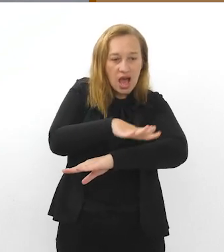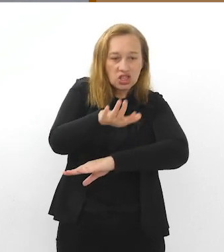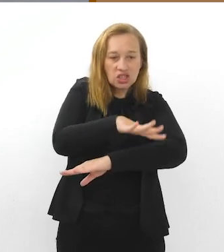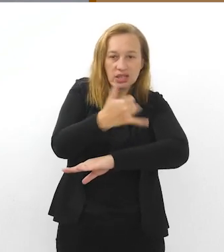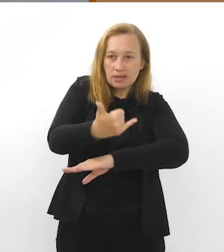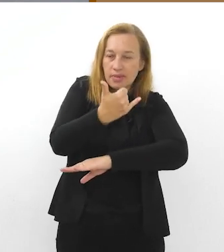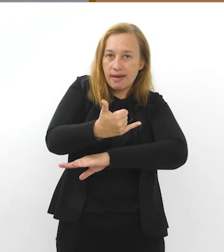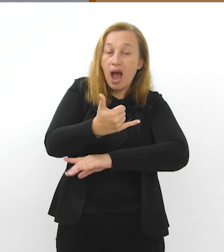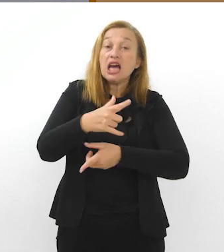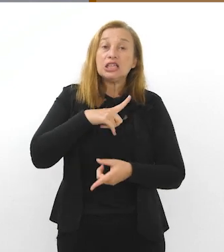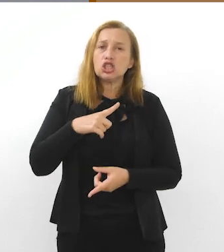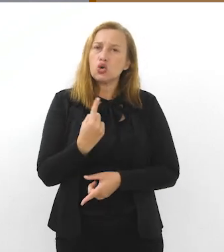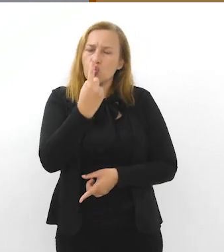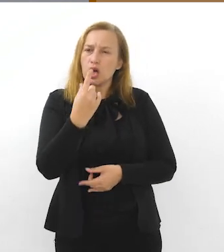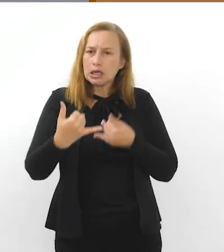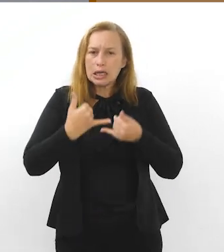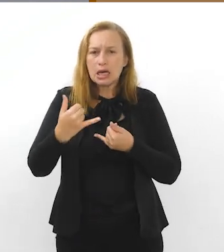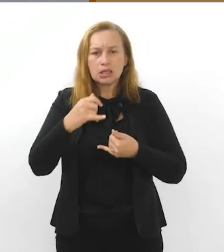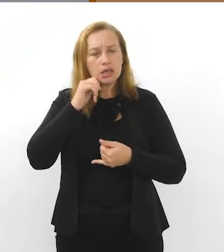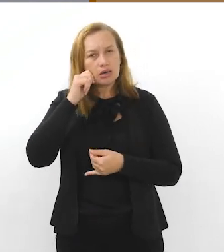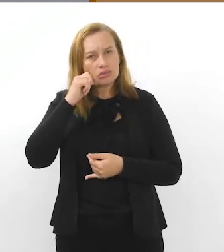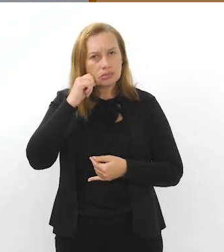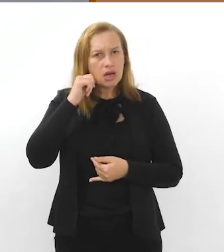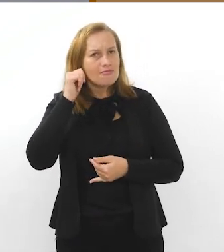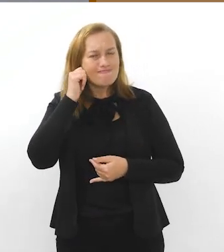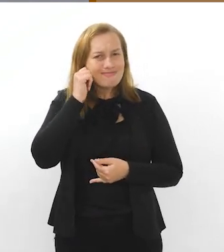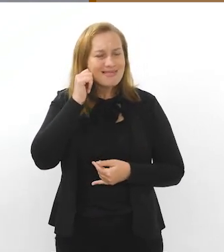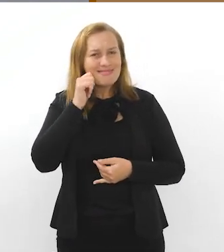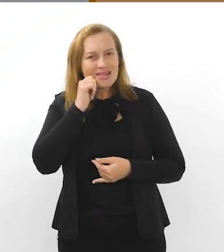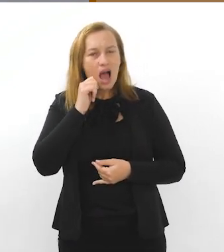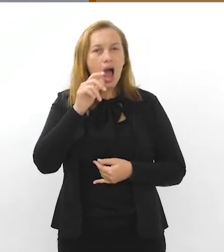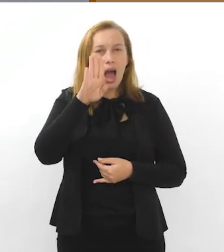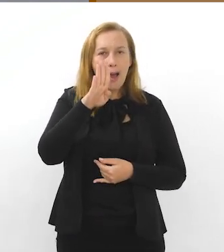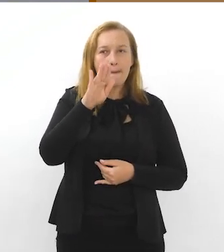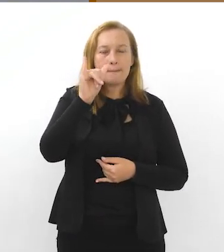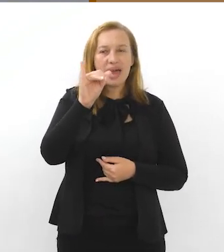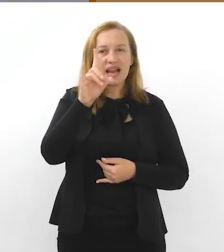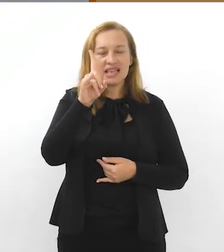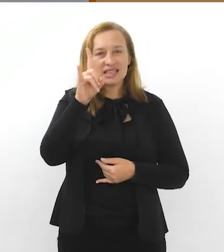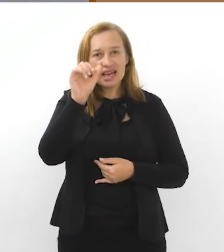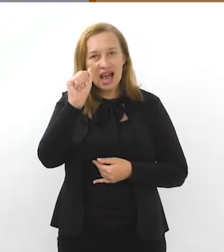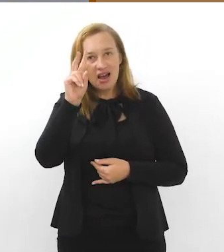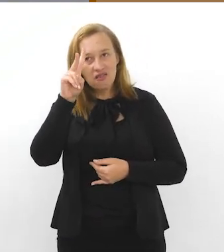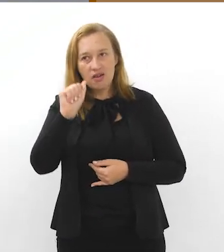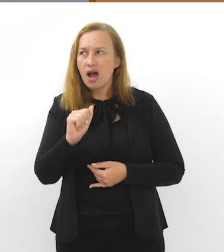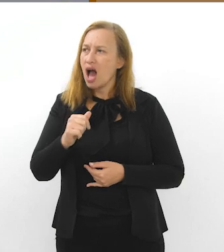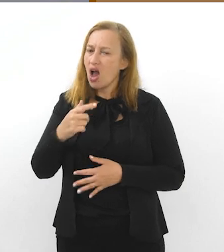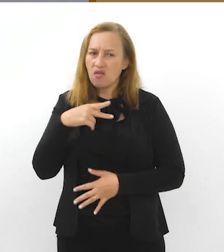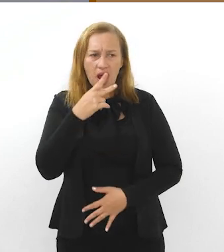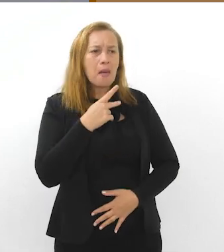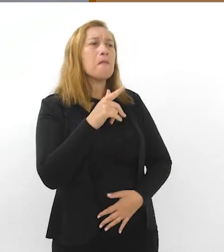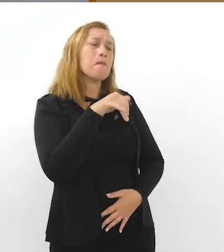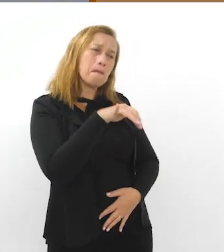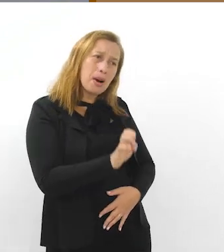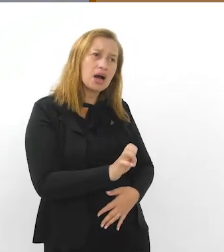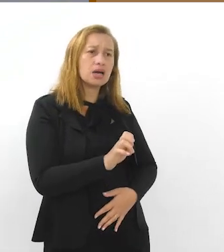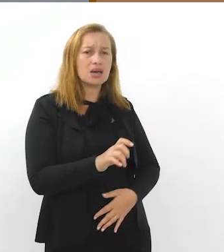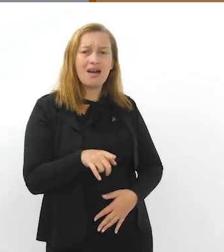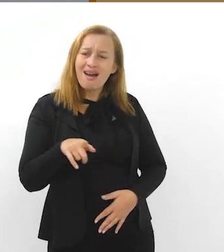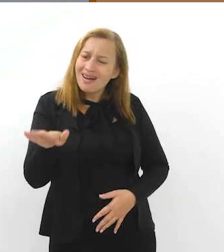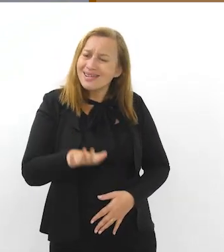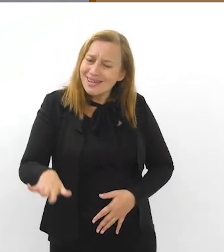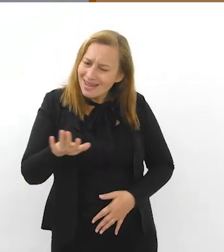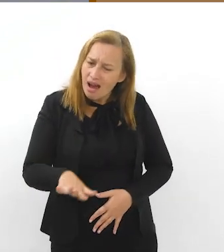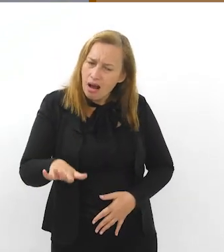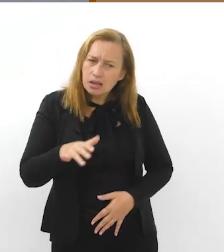época. Mas assim, era uma coisa. Aí um dia eu falei, mãe, hoje ela me beliscou de novo. A